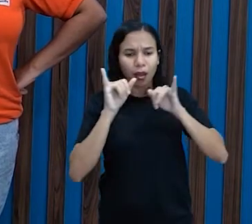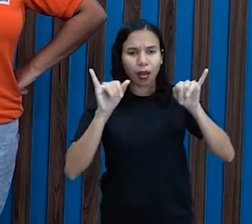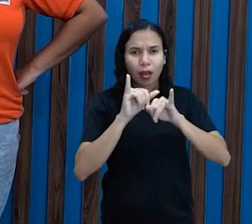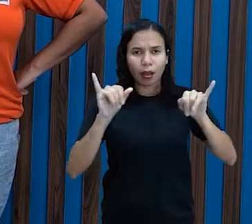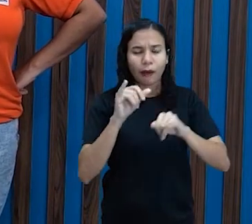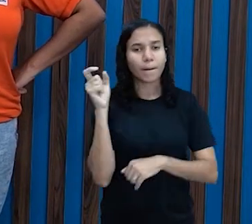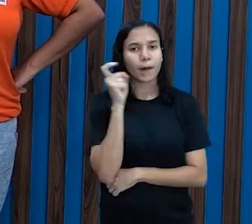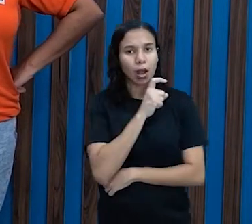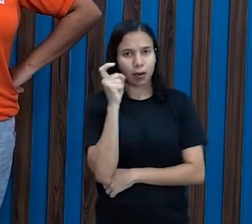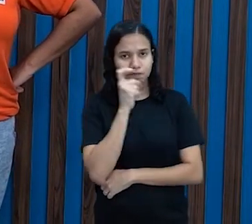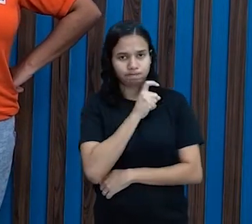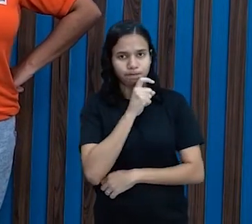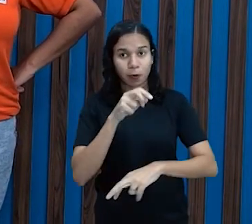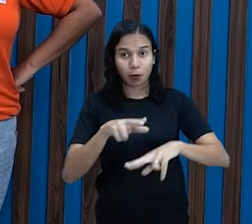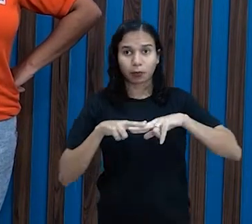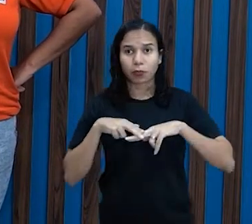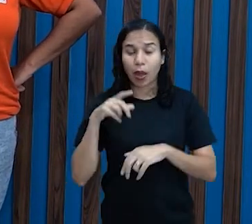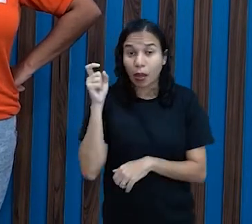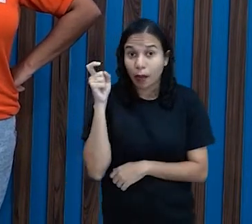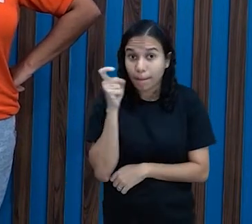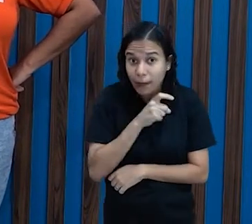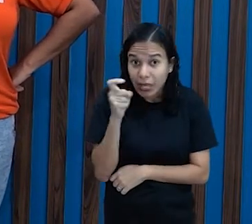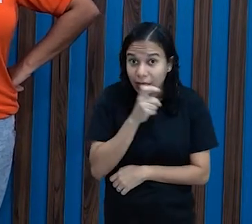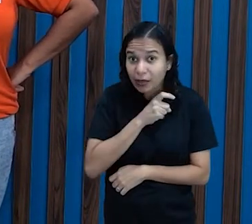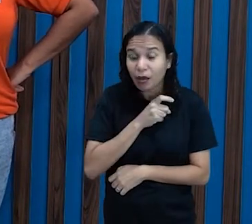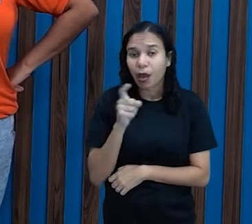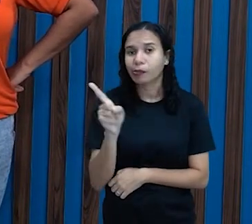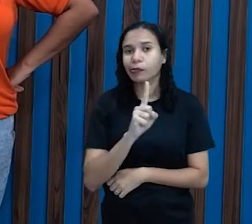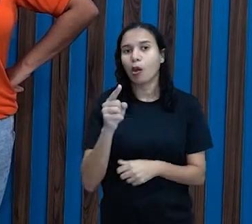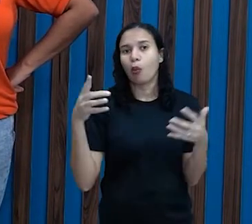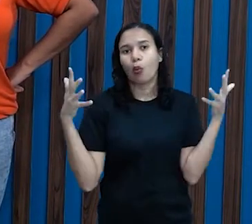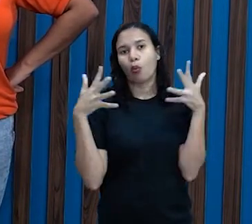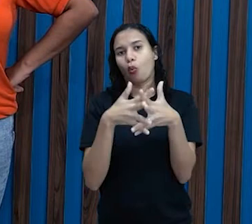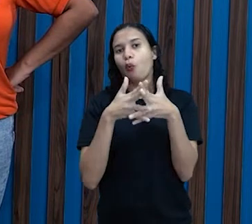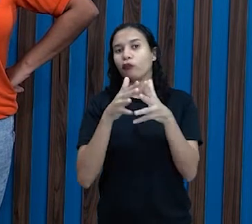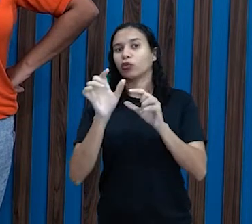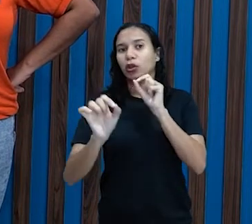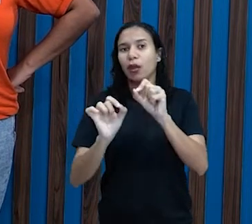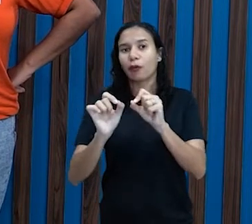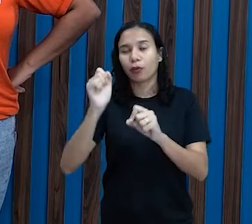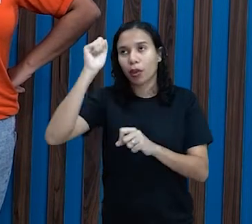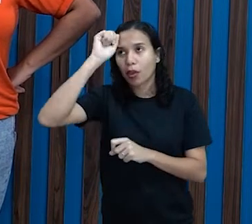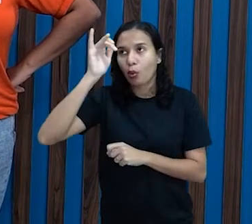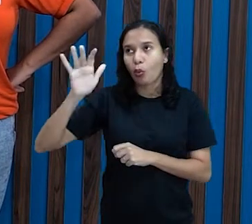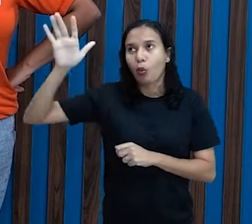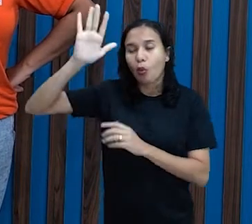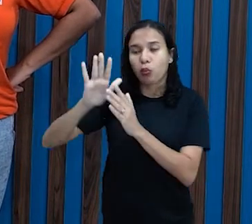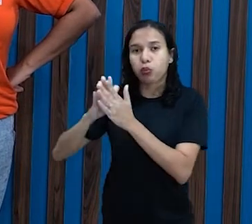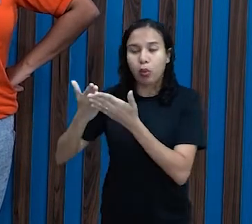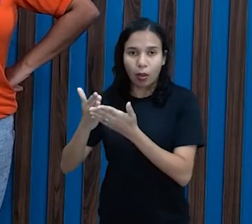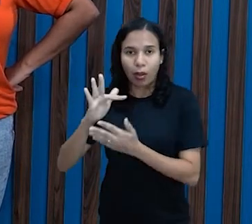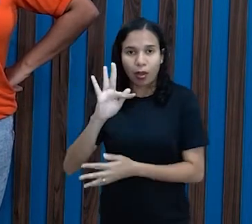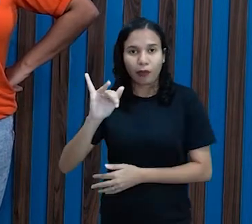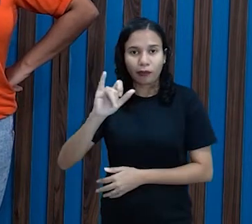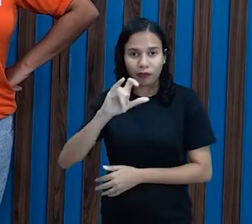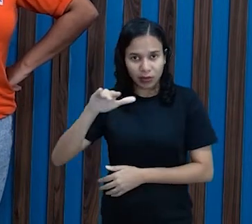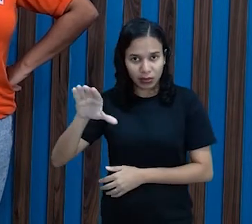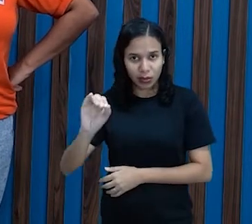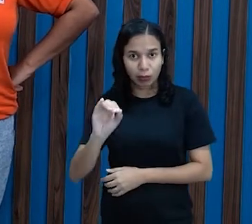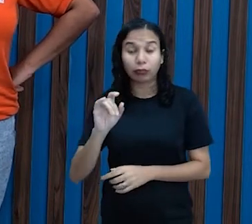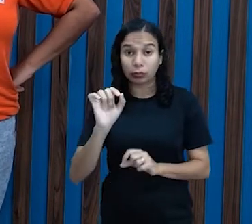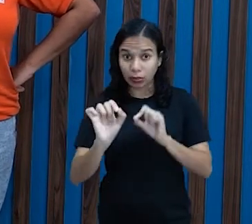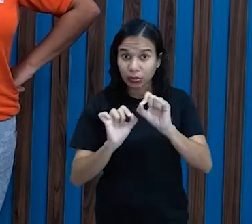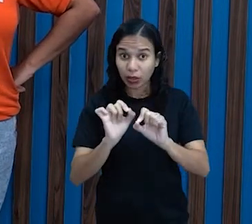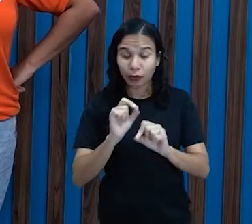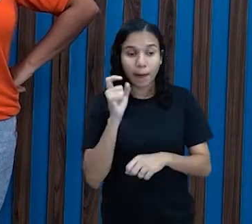falsas. E essa falsidade, ela não deve ser confundida com a ficção. Então, não vamos confundir falsidade